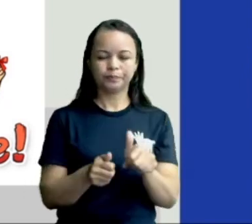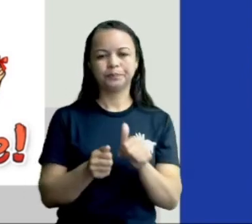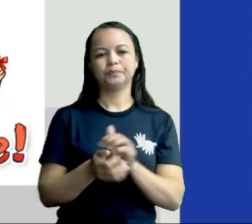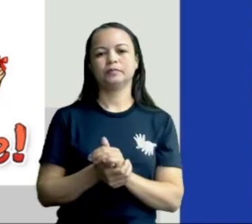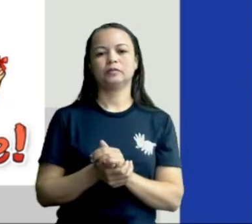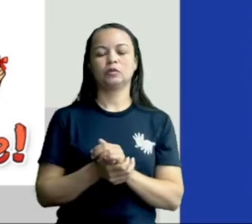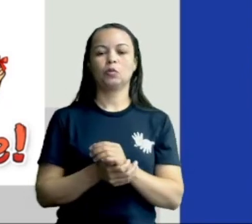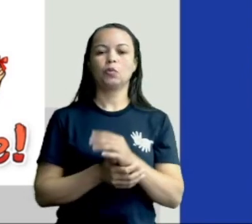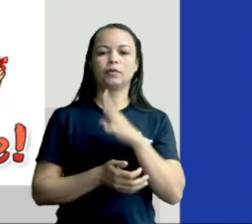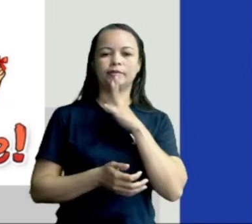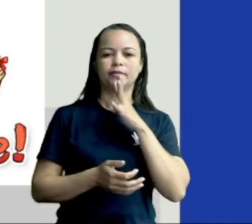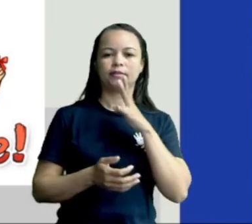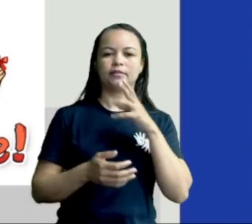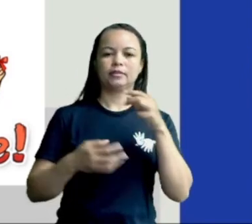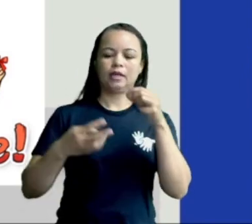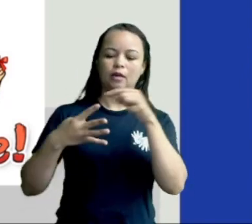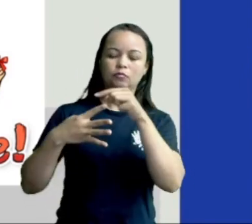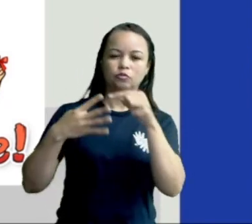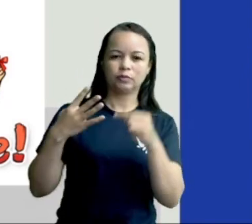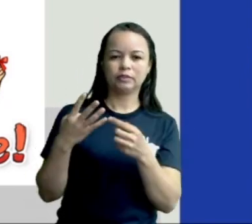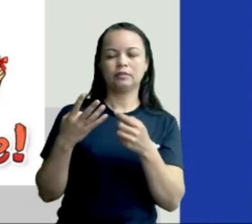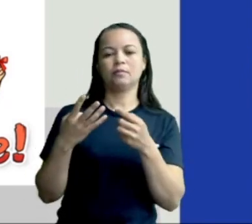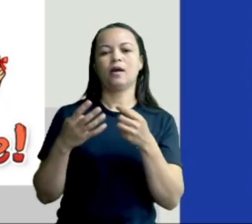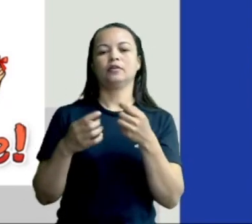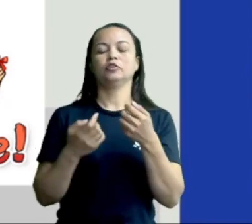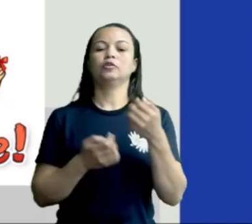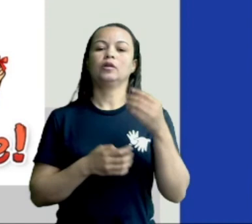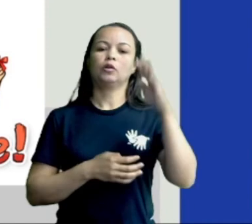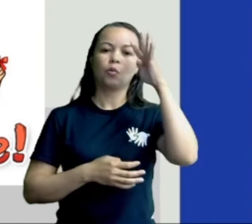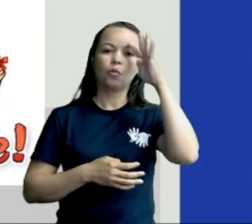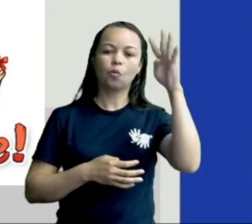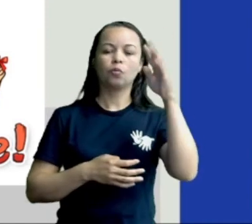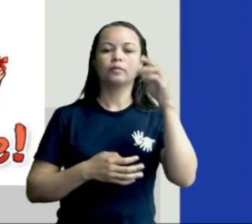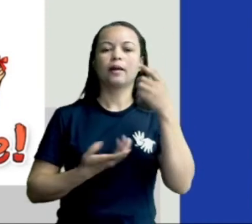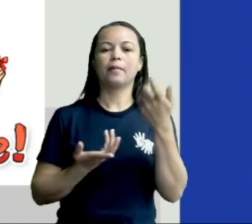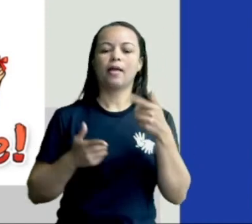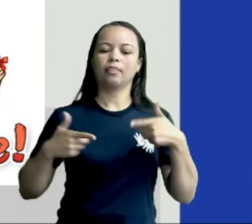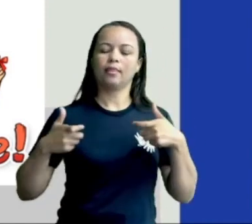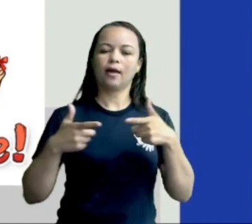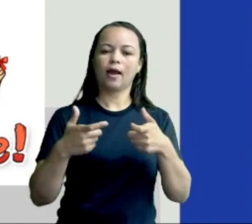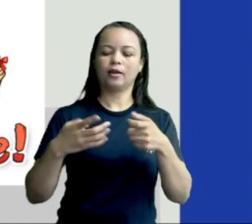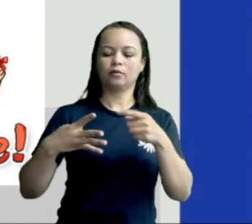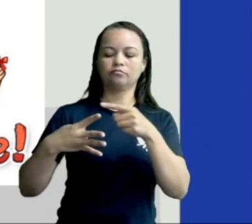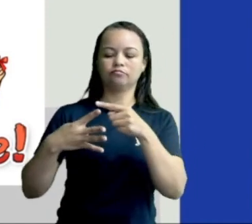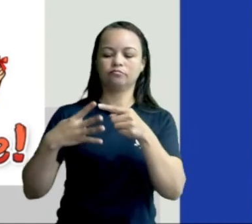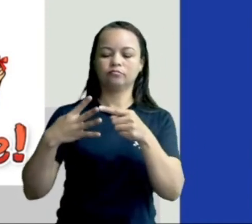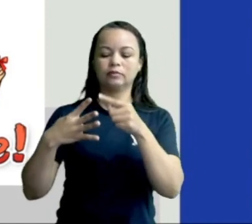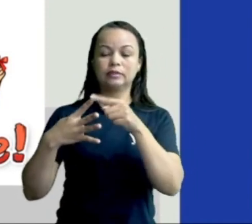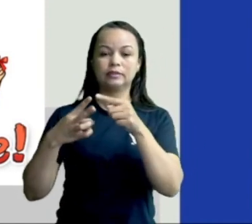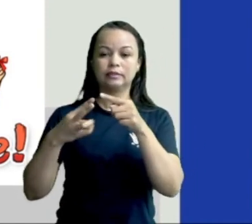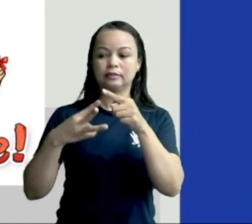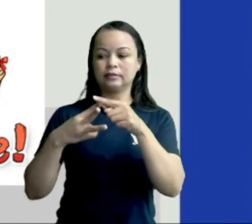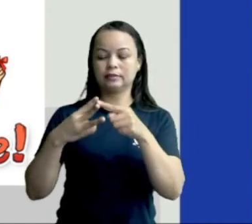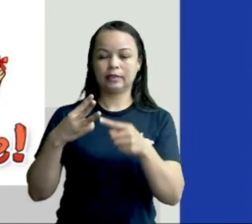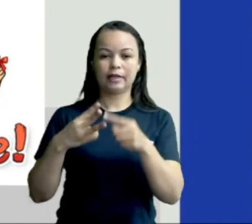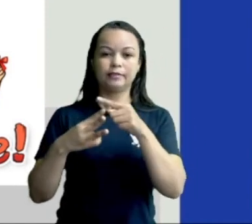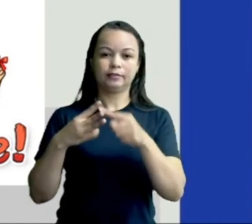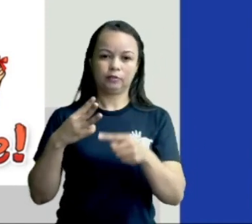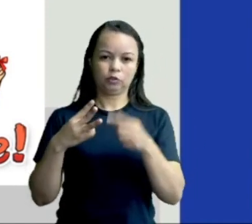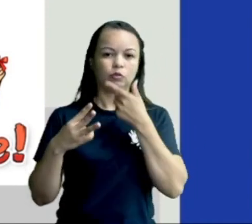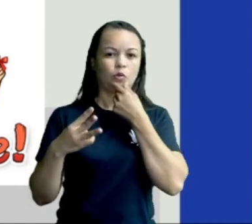principais personagens da batalha, João Fernandes Vieira, Henrique Dias, Felipe Camarão e André Vidal de